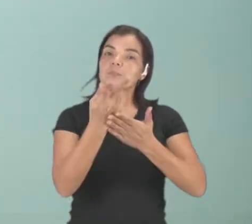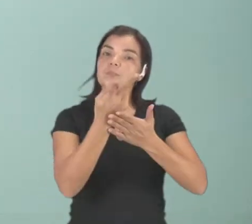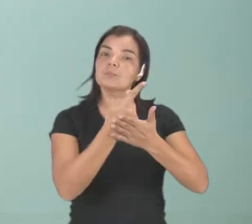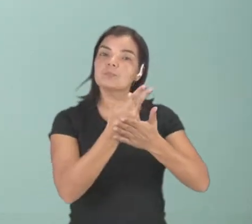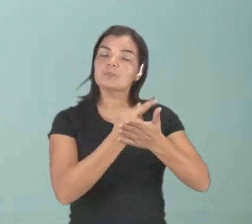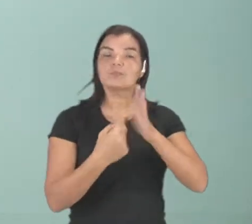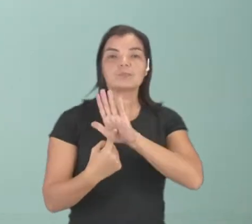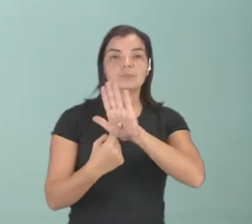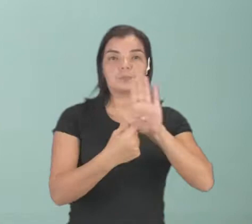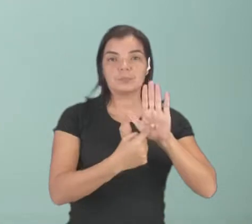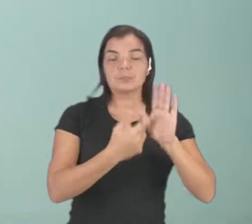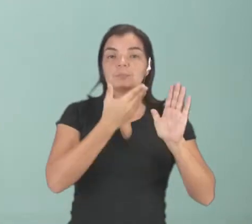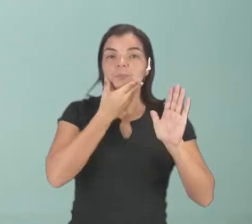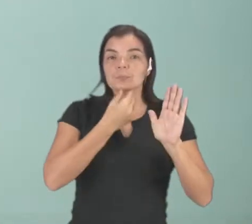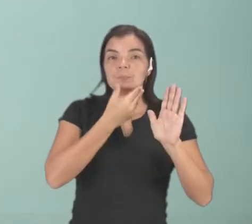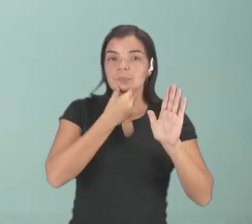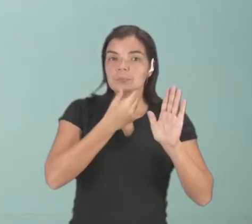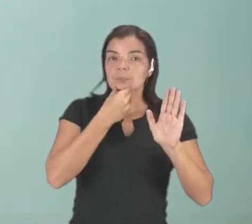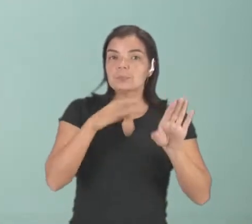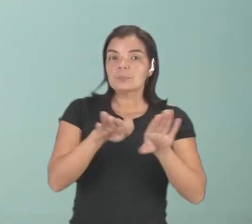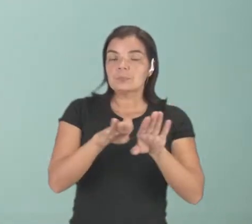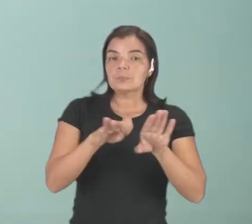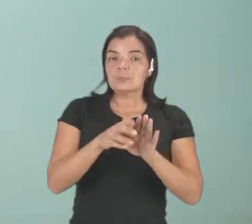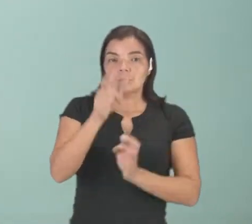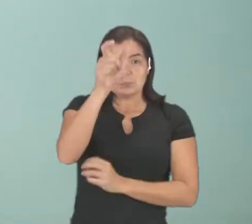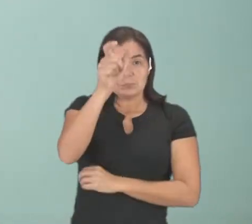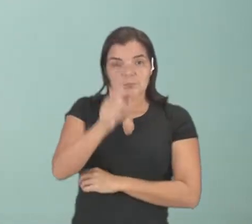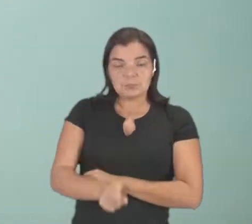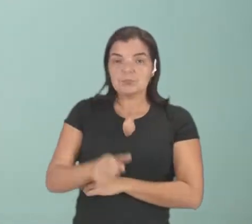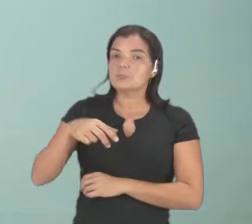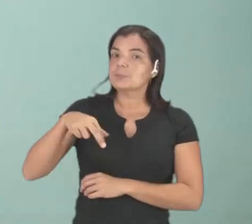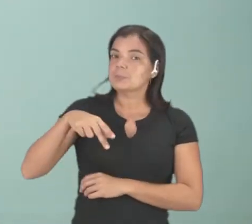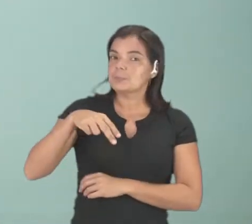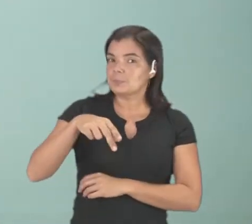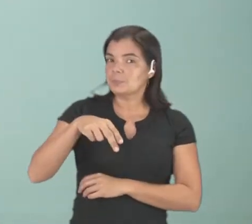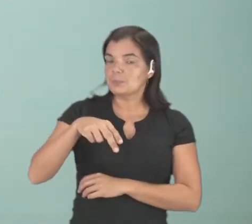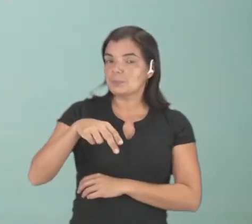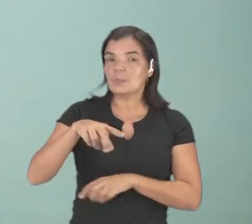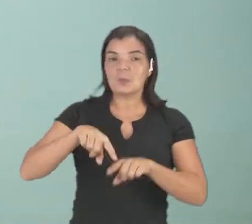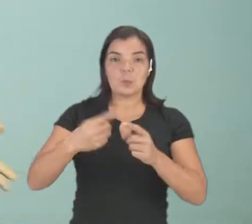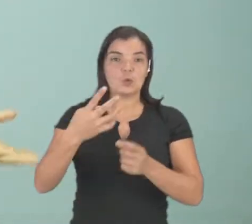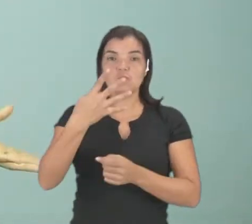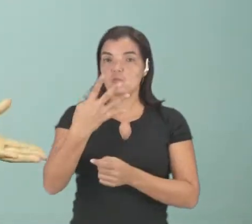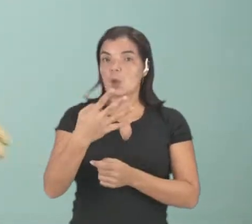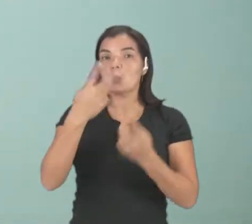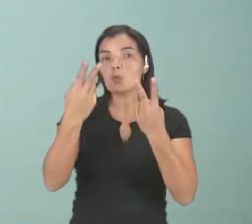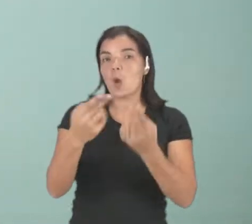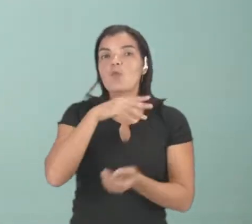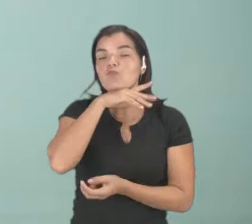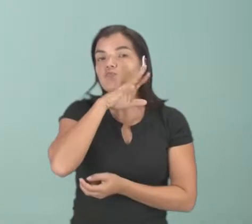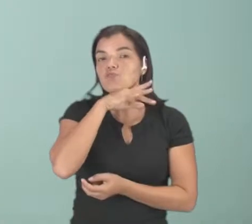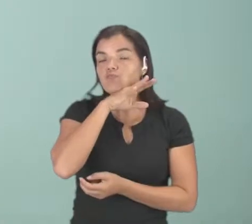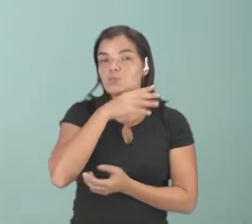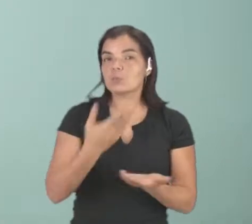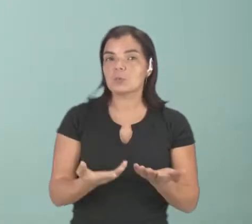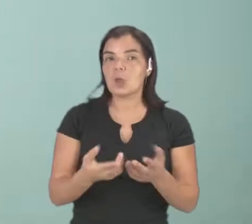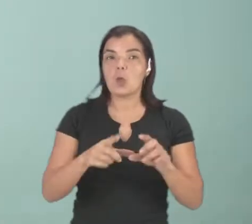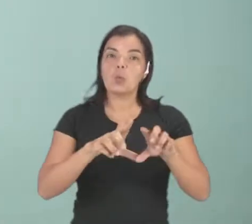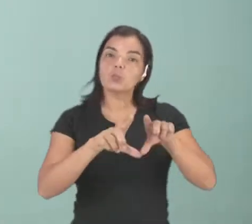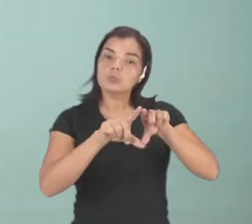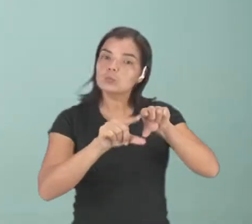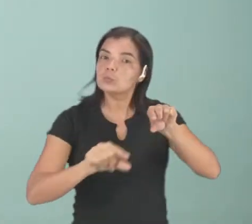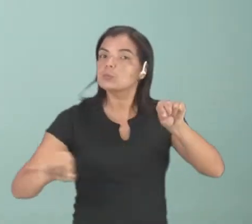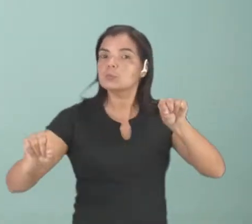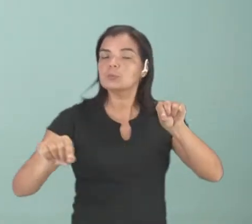arte, mostrando o homem como esse ser, né, ereto, ele não anda de 4 patas como os animais, eles não possuem um rabo, ele